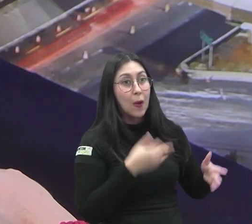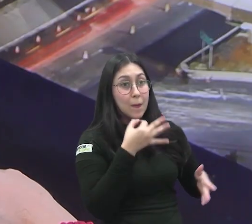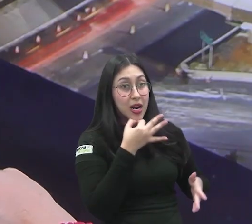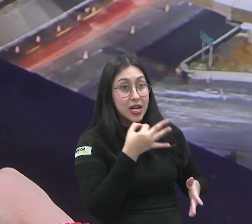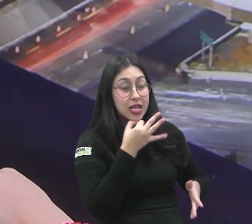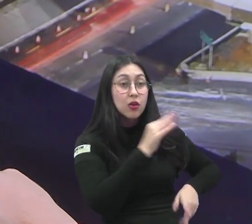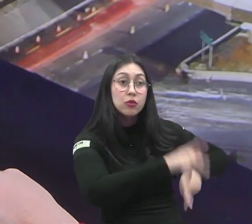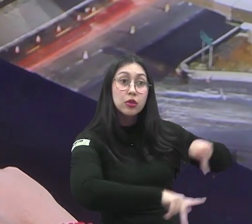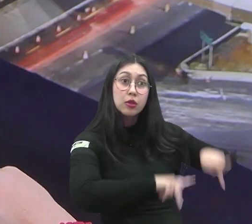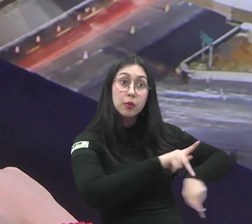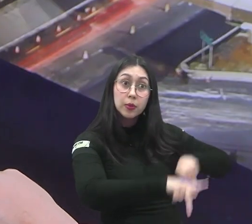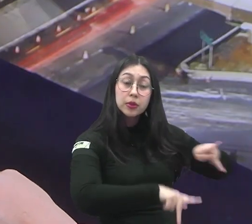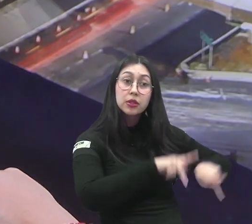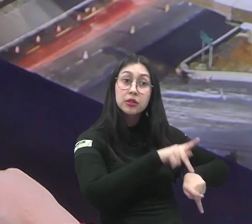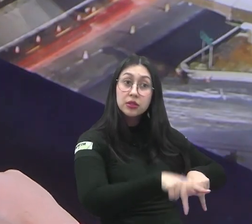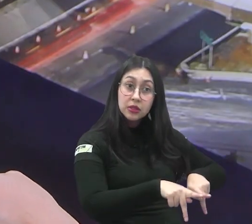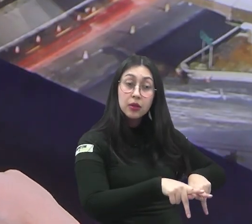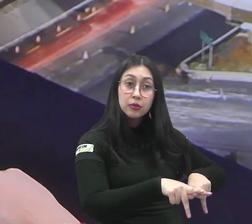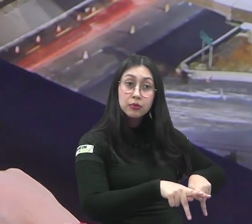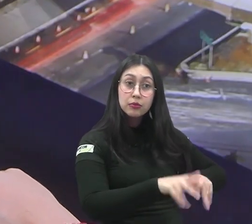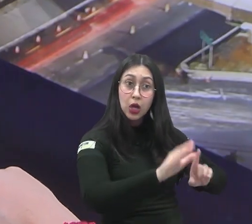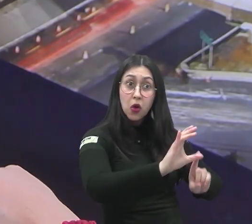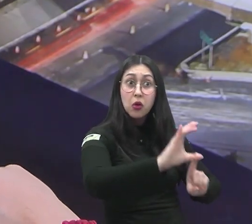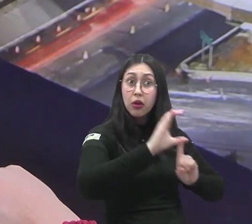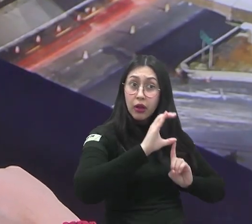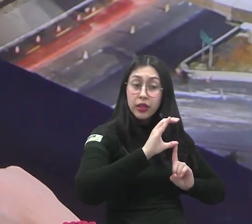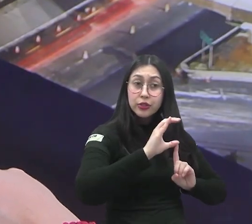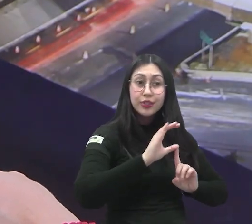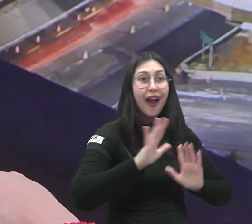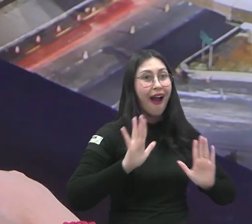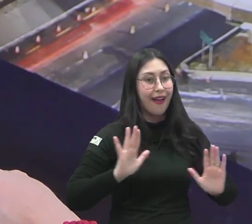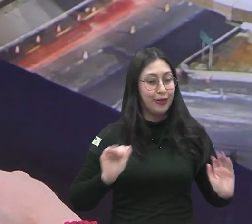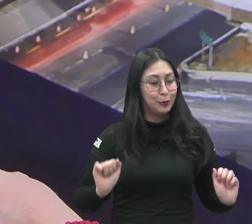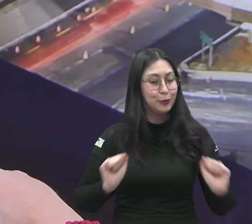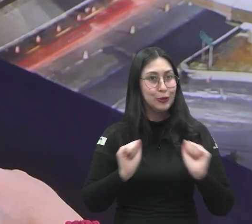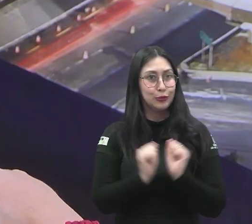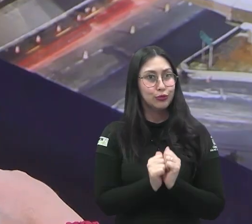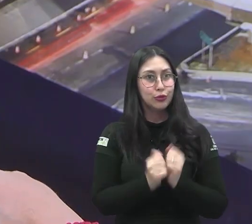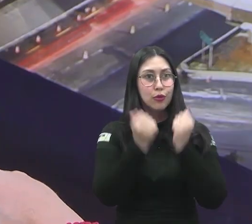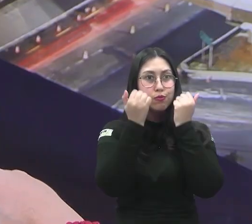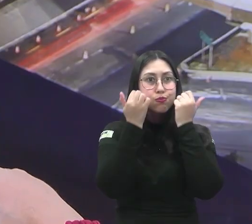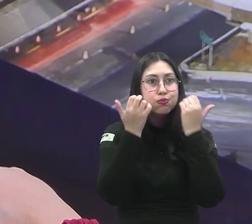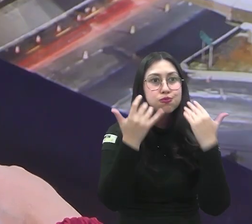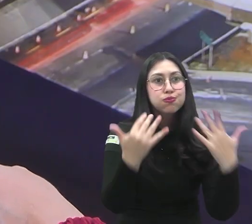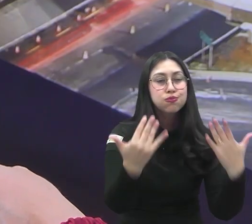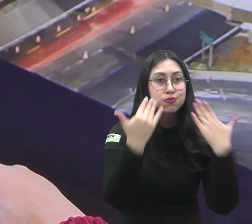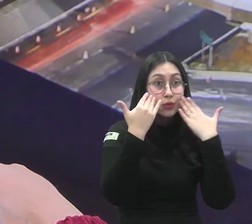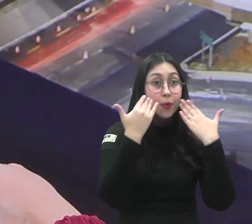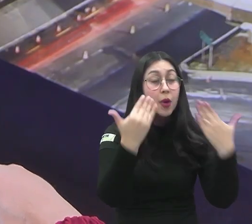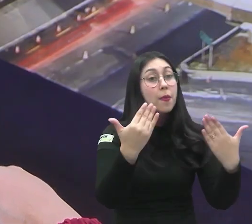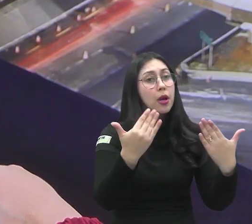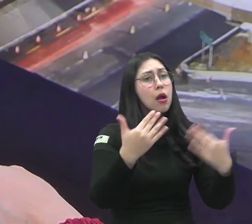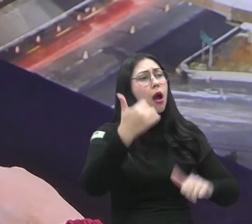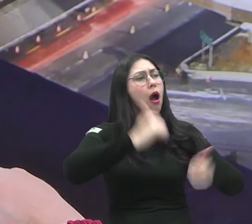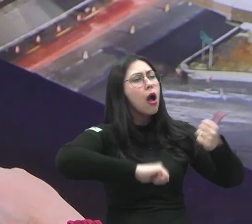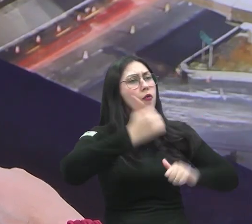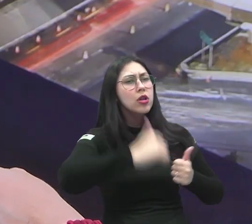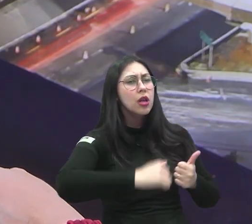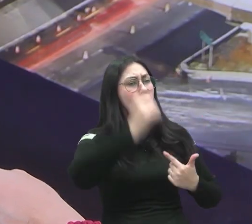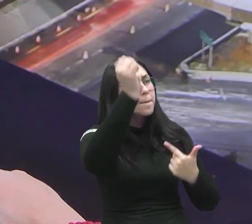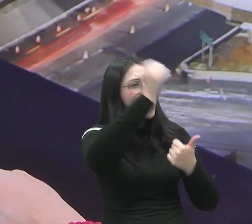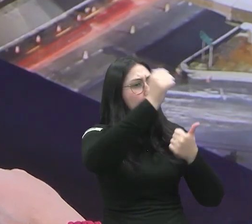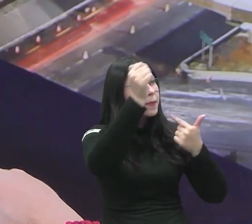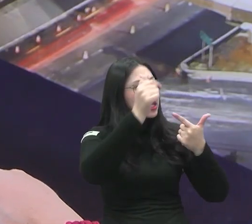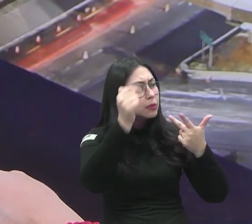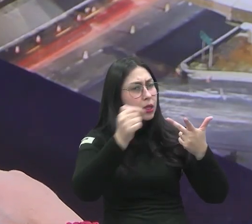da população, né, do trade. E, juntos, nós vamos para a audiência pública validar o que